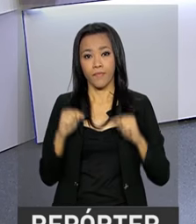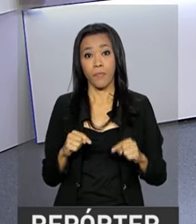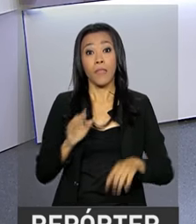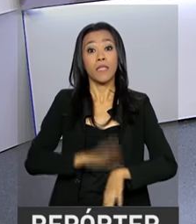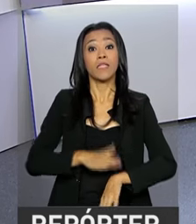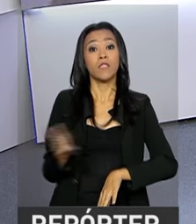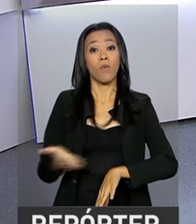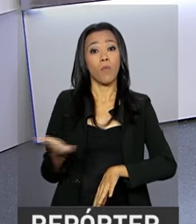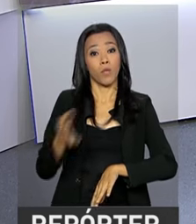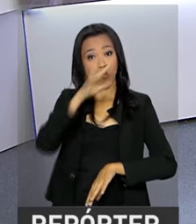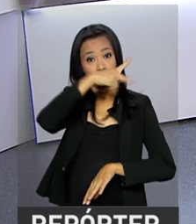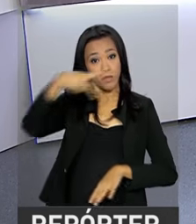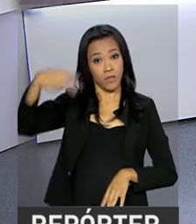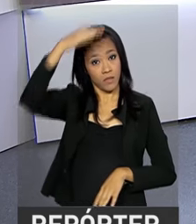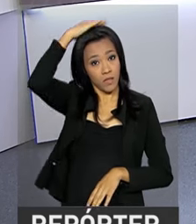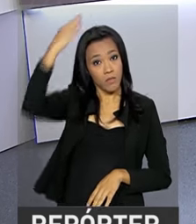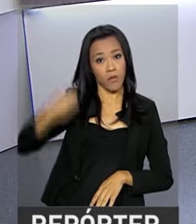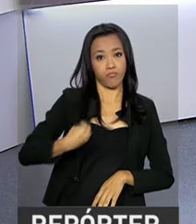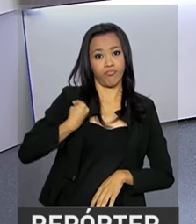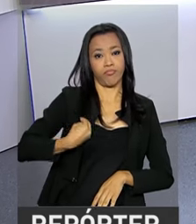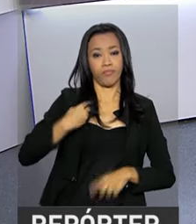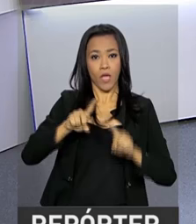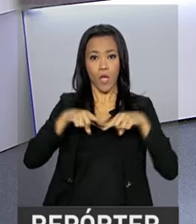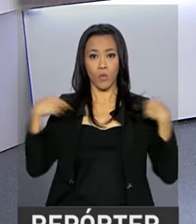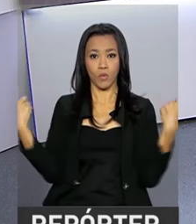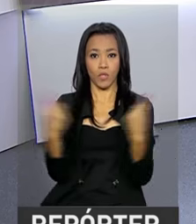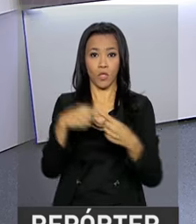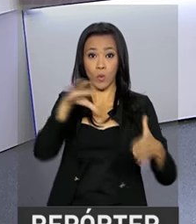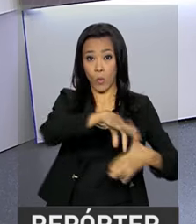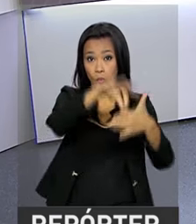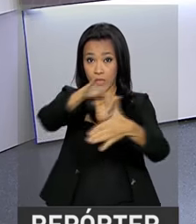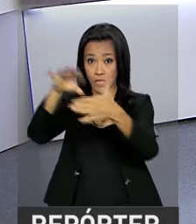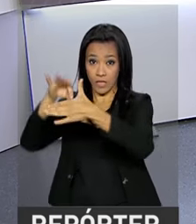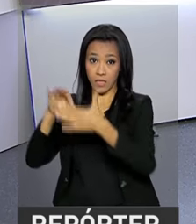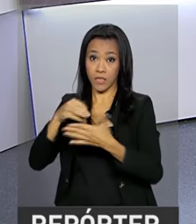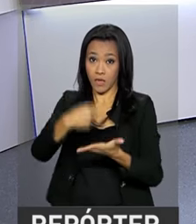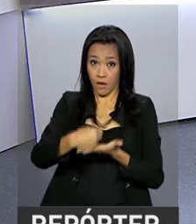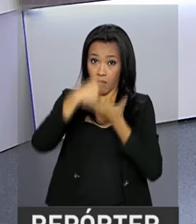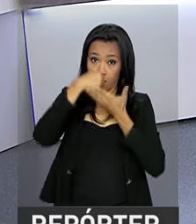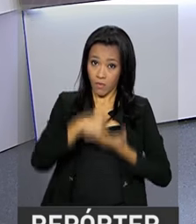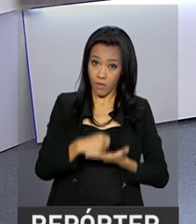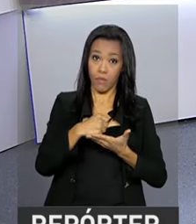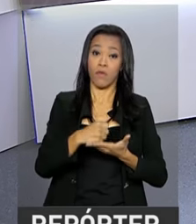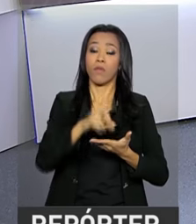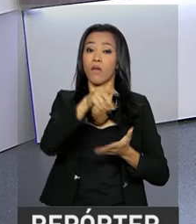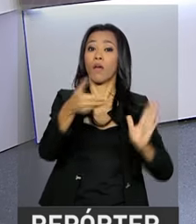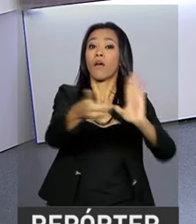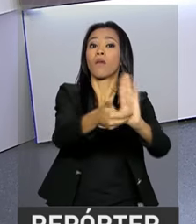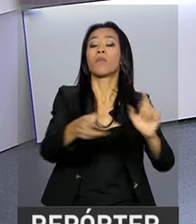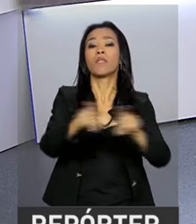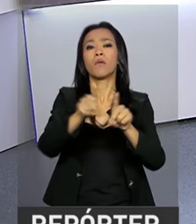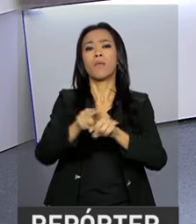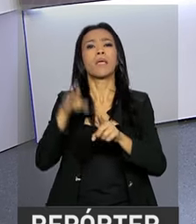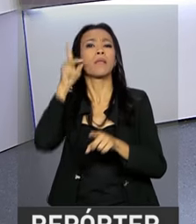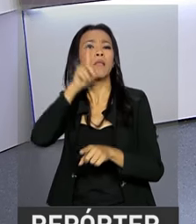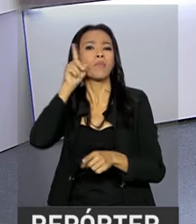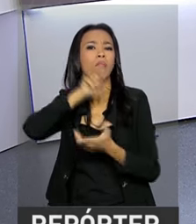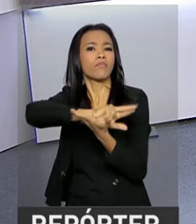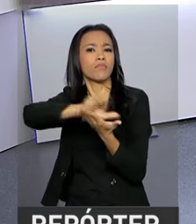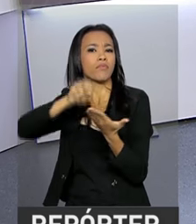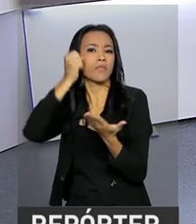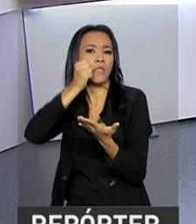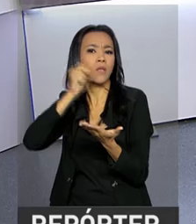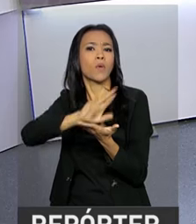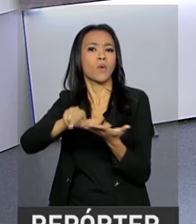momento o presidente michel temer está reunido com líderes da base aliada na câmara dos deputados e parlamentares da comissão especial que analisa a reforma